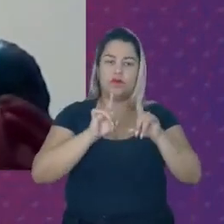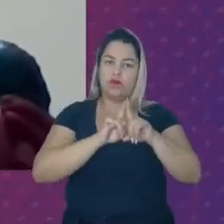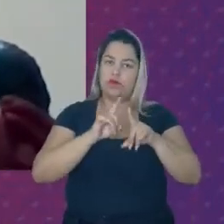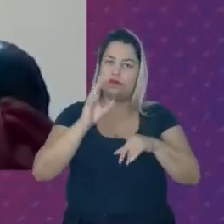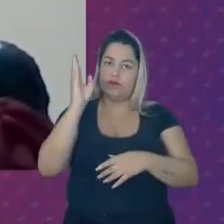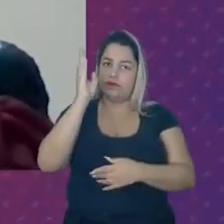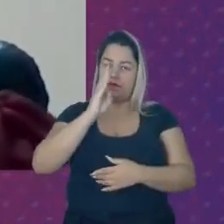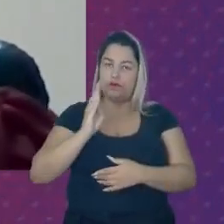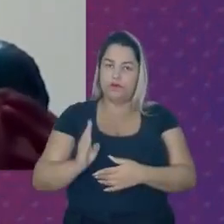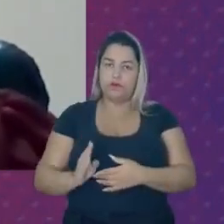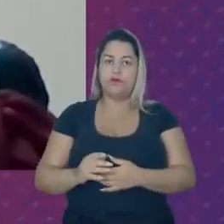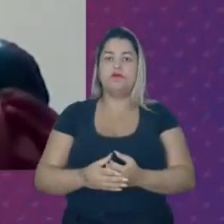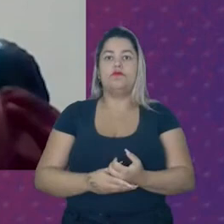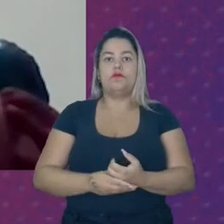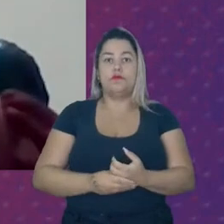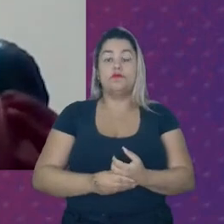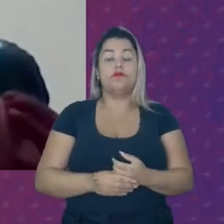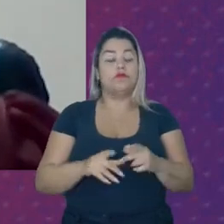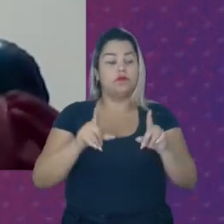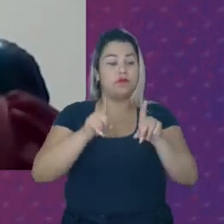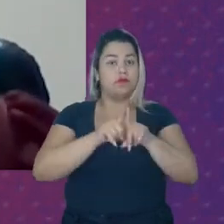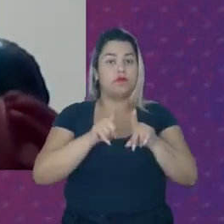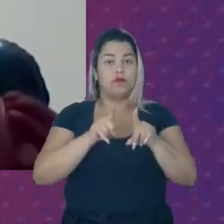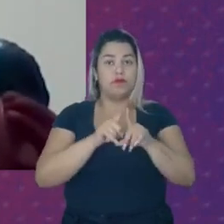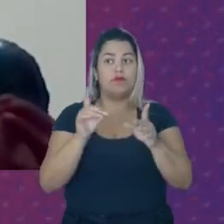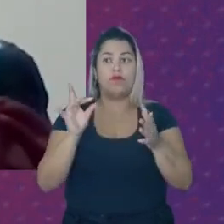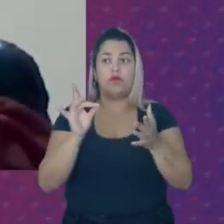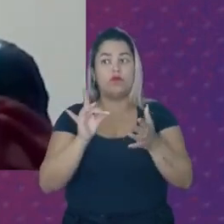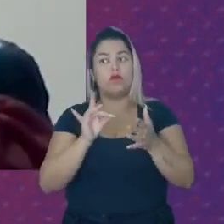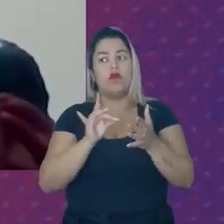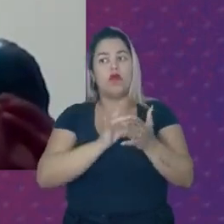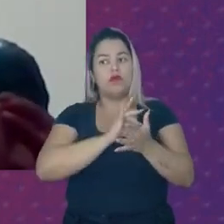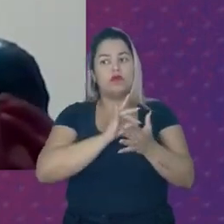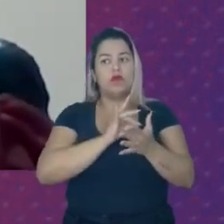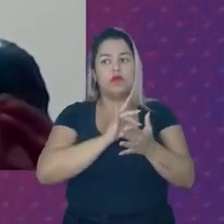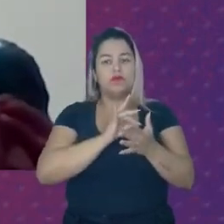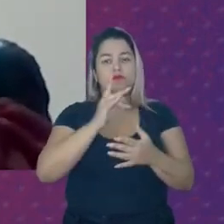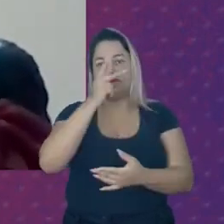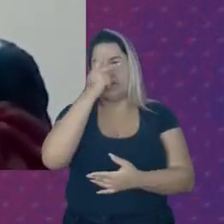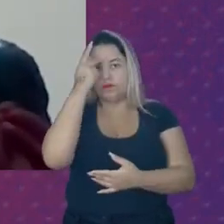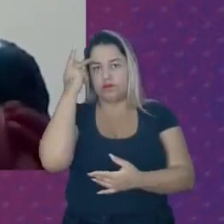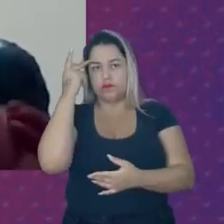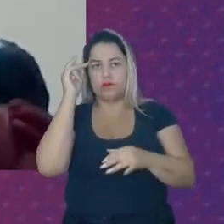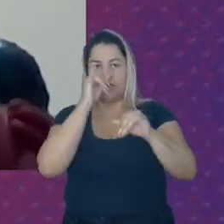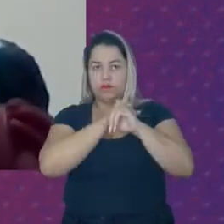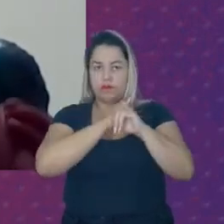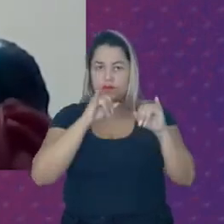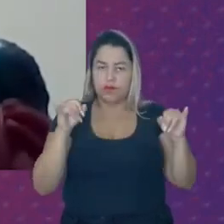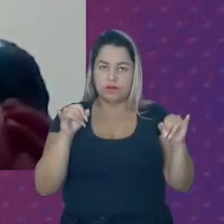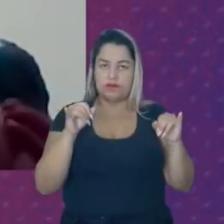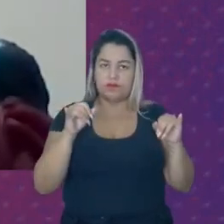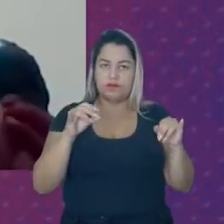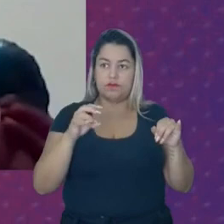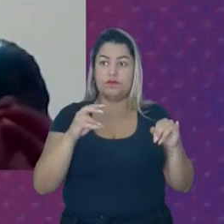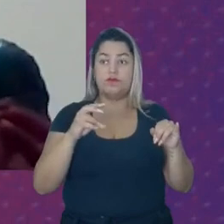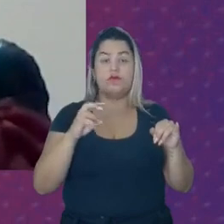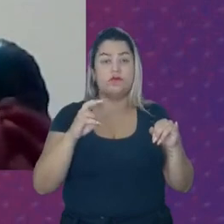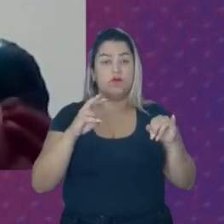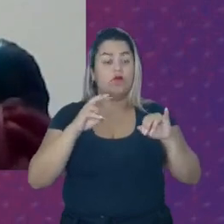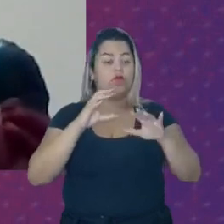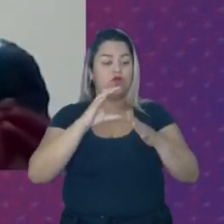Brasil, ele era um cadastro em que as pessoas levavam as informações, e por ser um cadastro